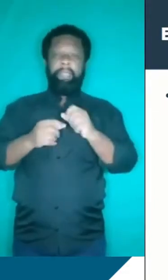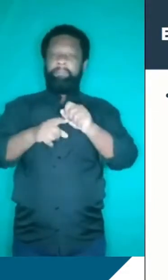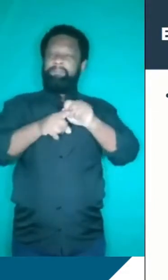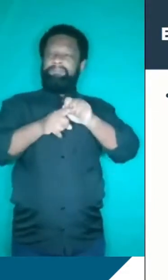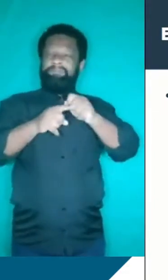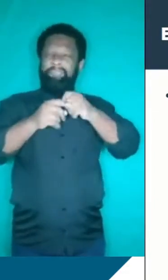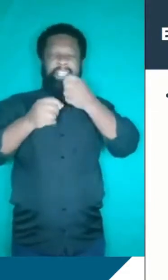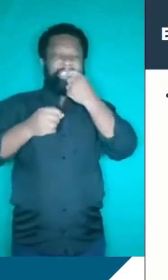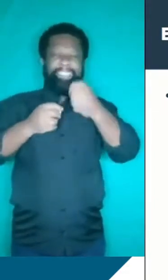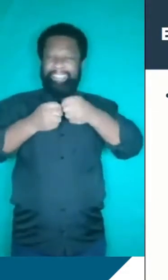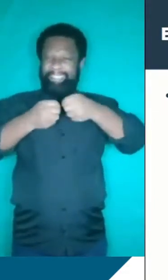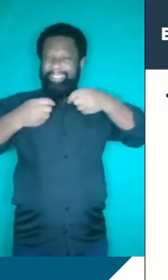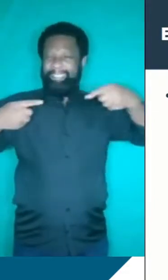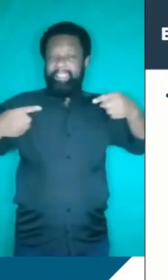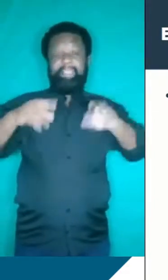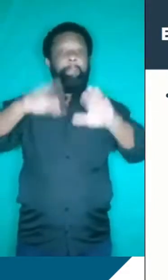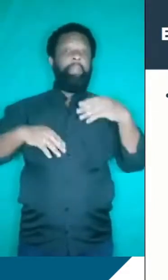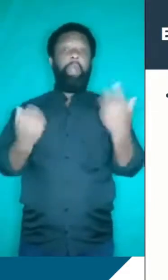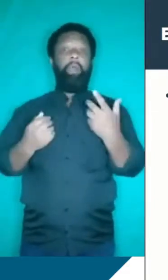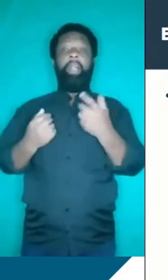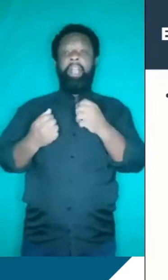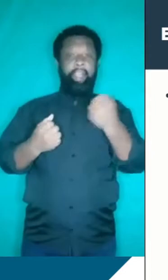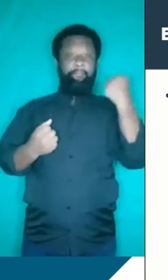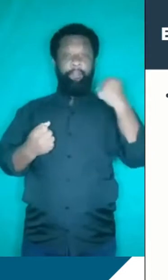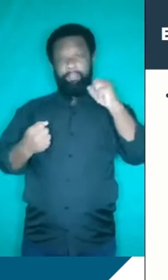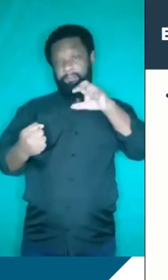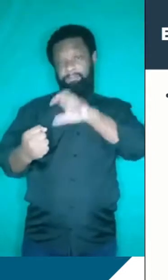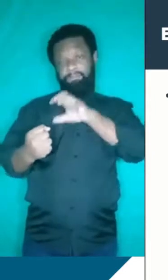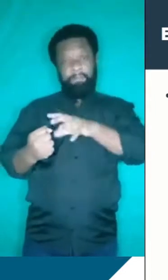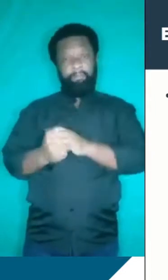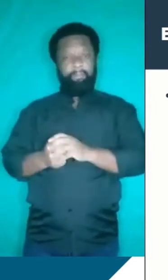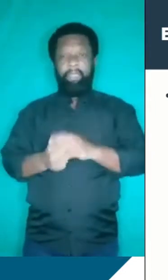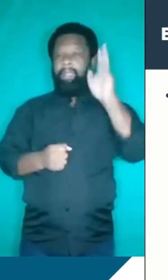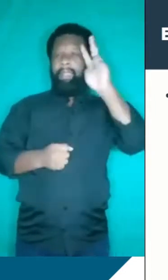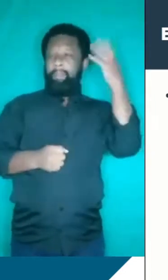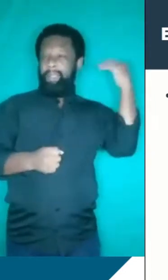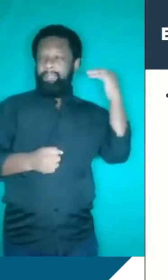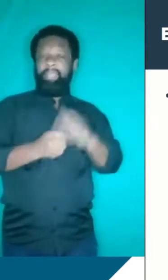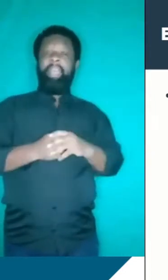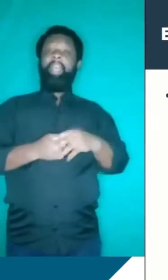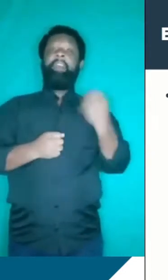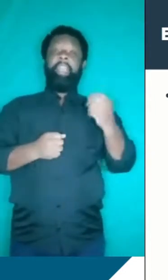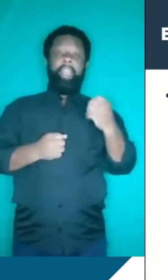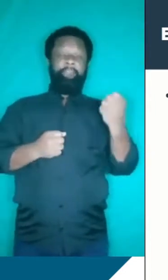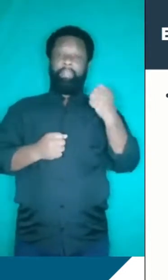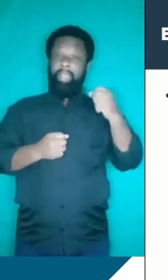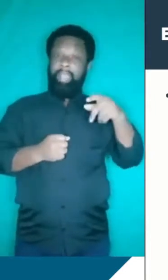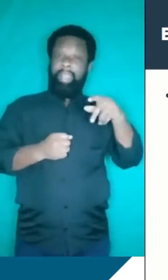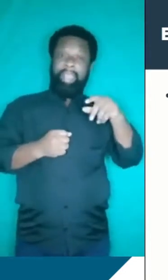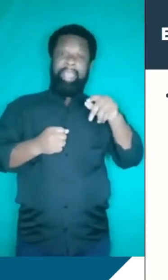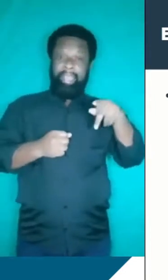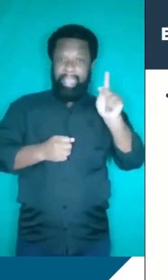elástica, ela vai depender da deformação que eu aplico. Não sei se vocês lembram, a força elástica é o produto K, que é a constante